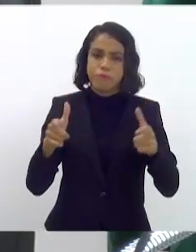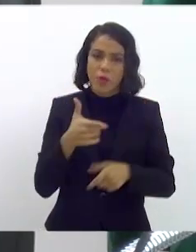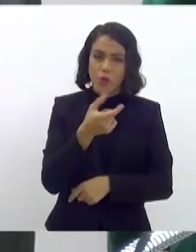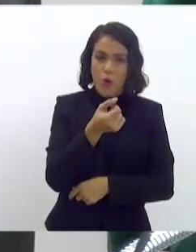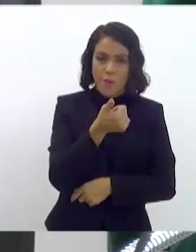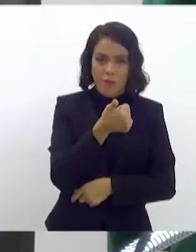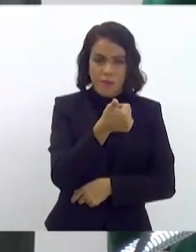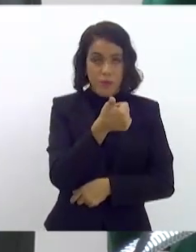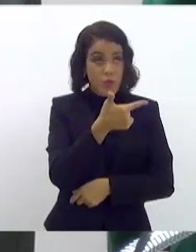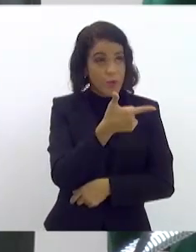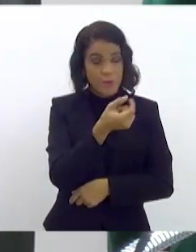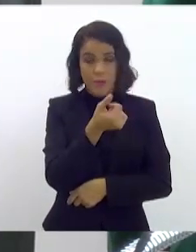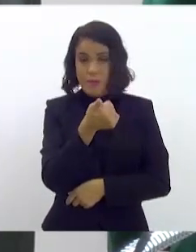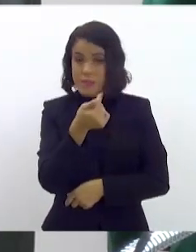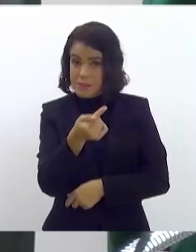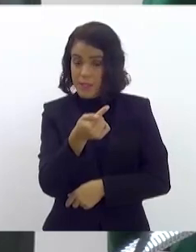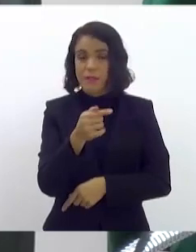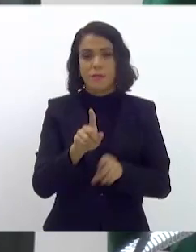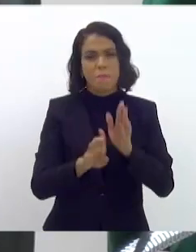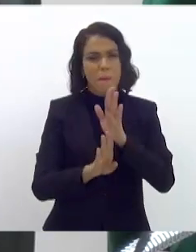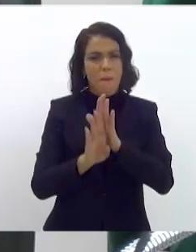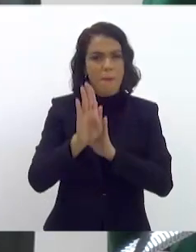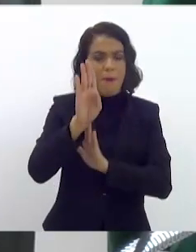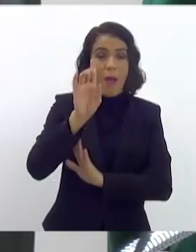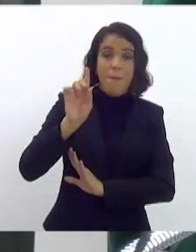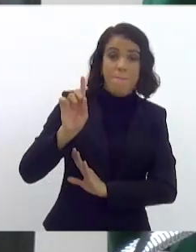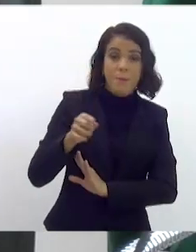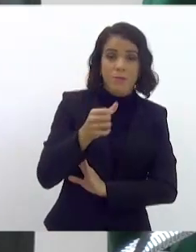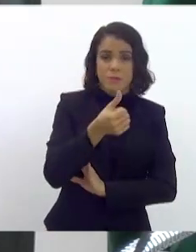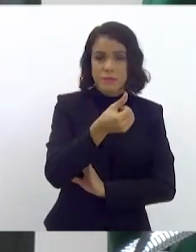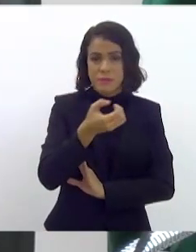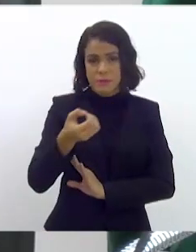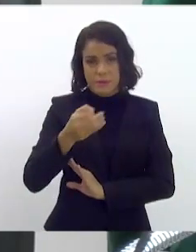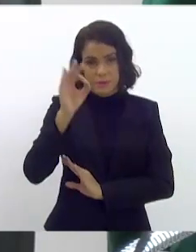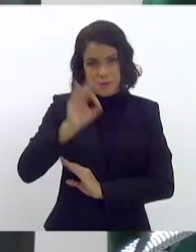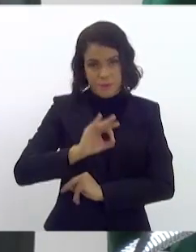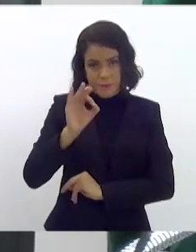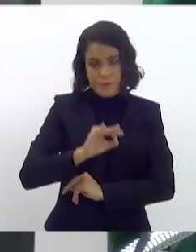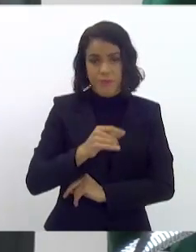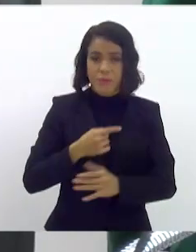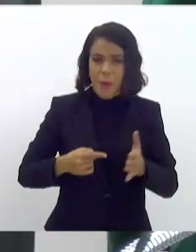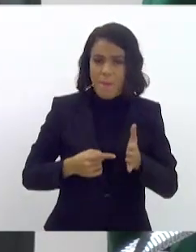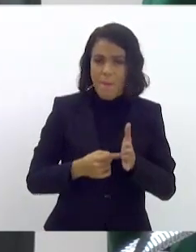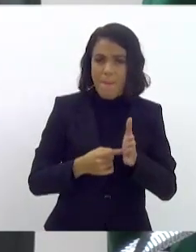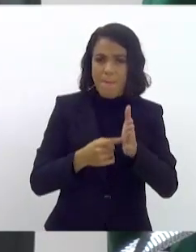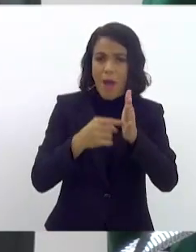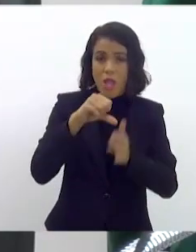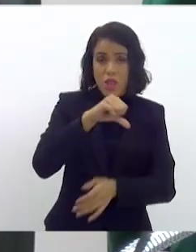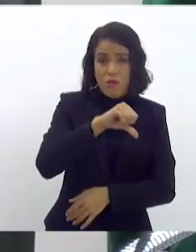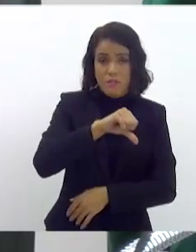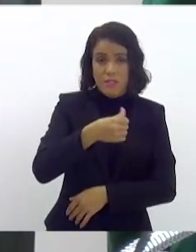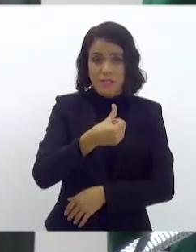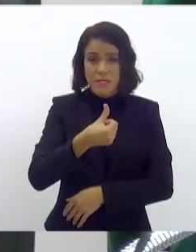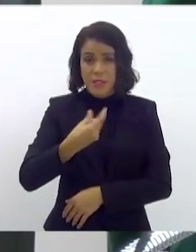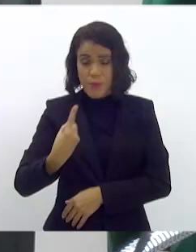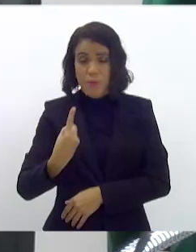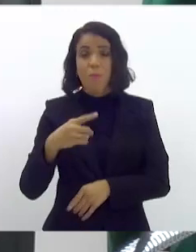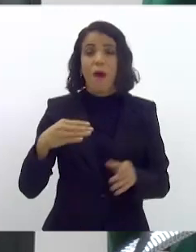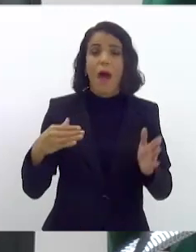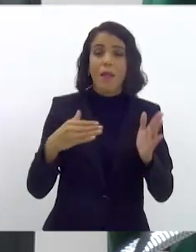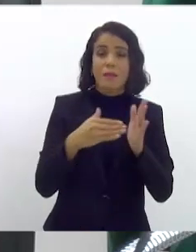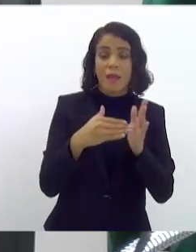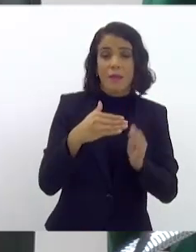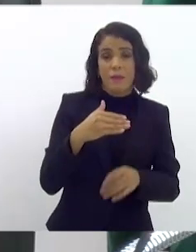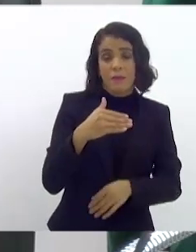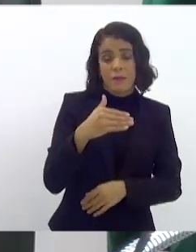2017 e 2018, aumento de 1.600%. As denúncias saltaram de 961 para